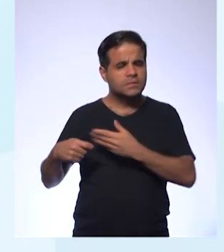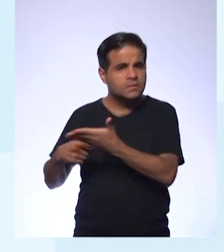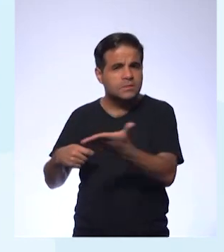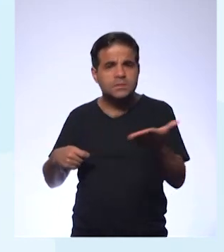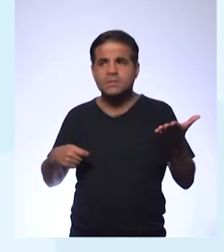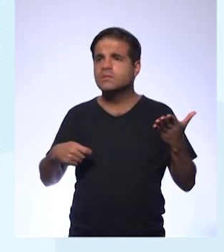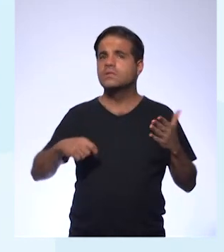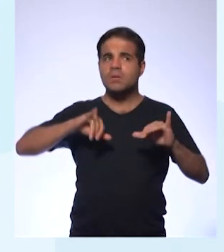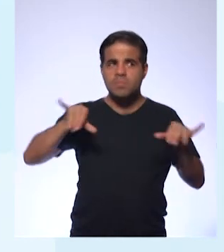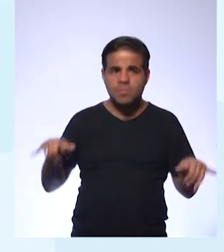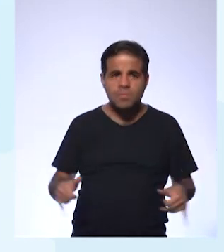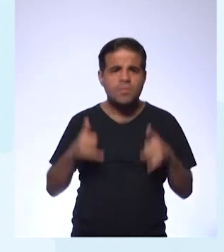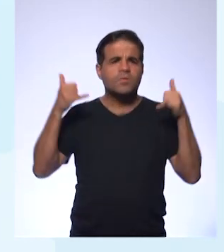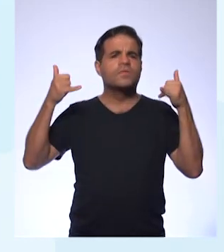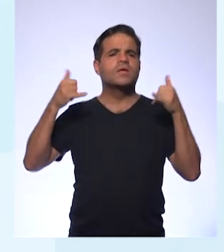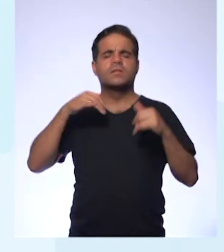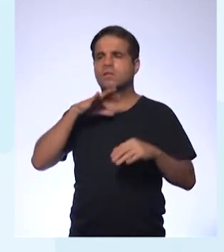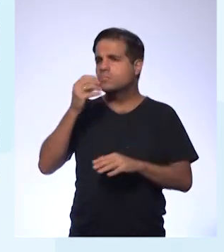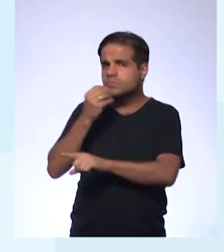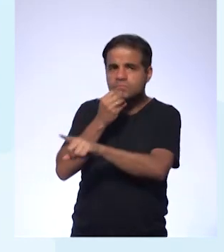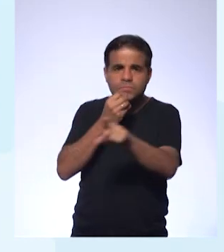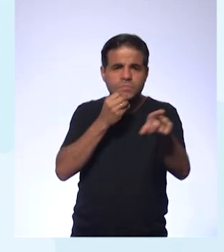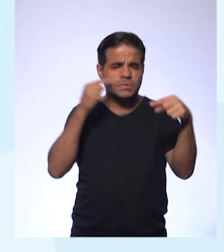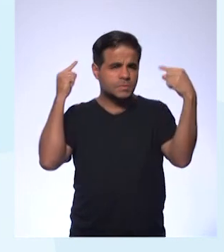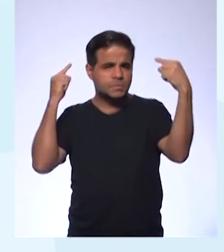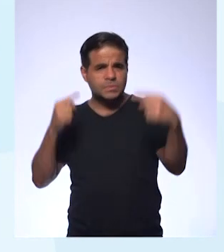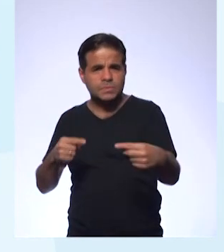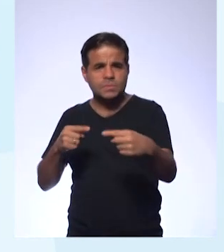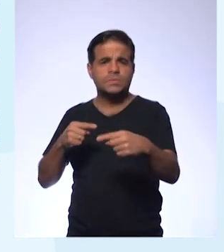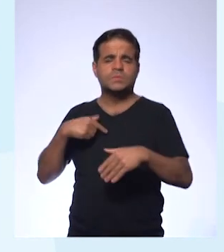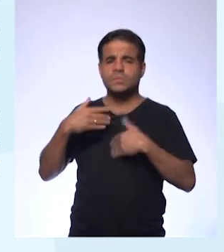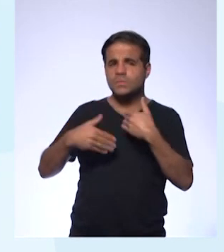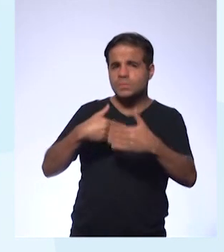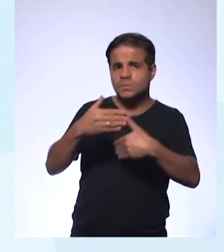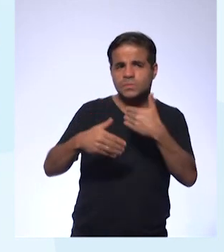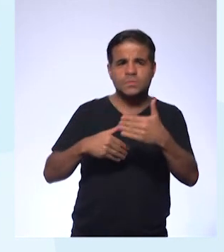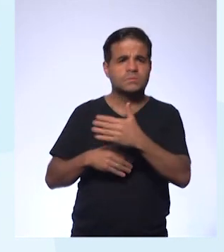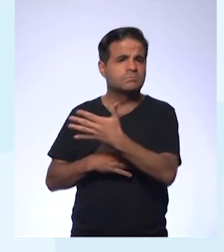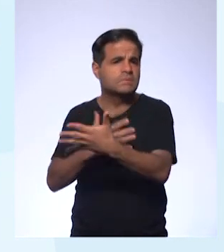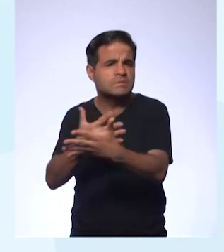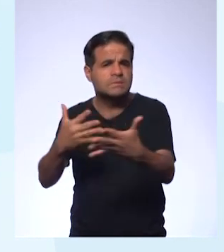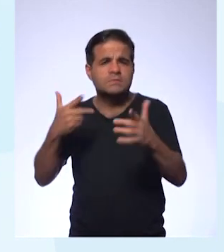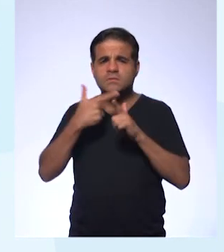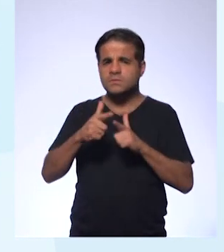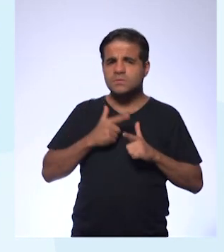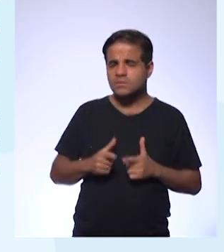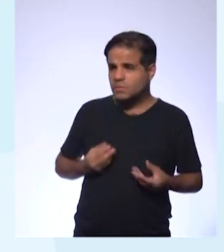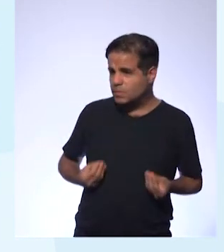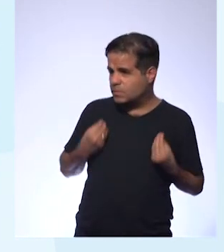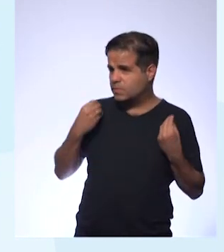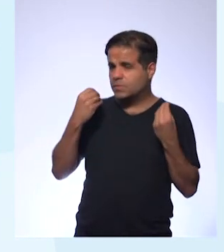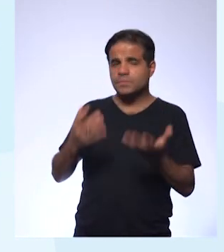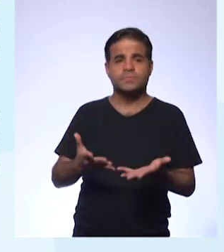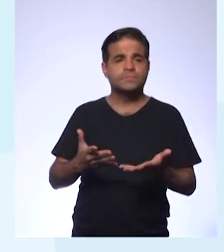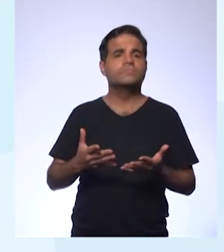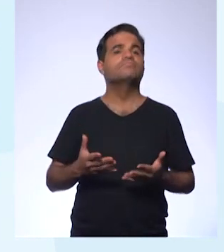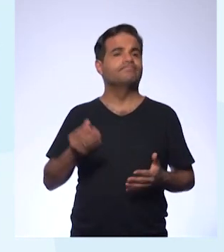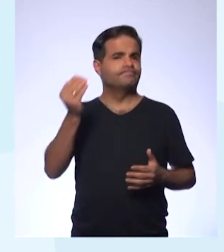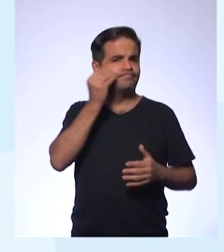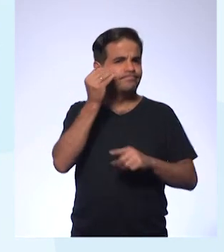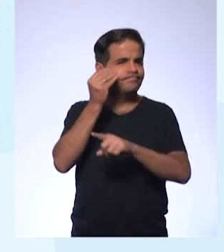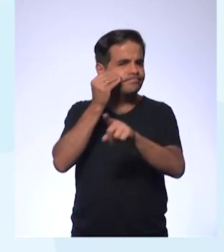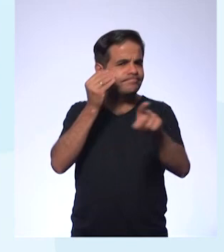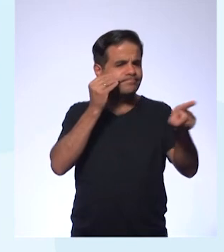tempo, aproveitem as oportunidades que o enfrentamento das consequências desse grande problema oferece.